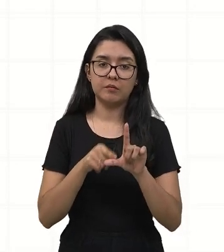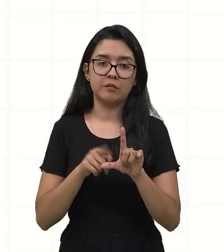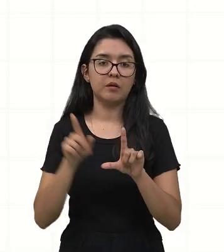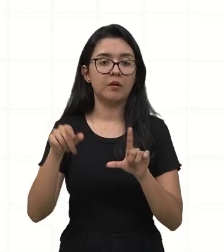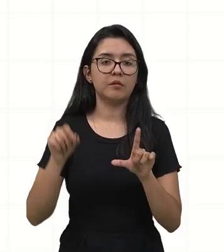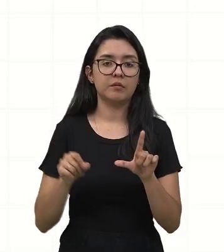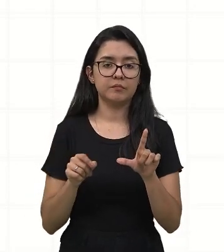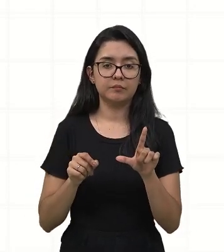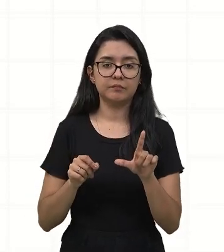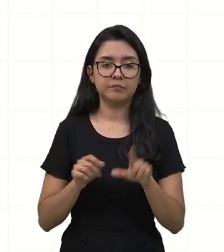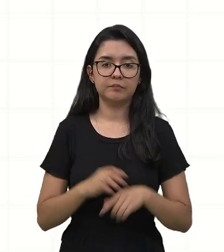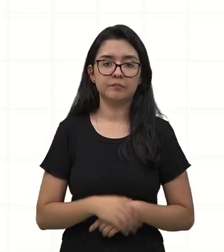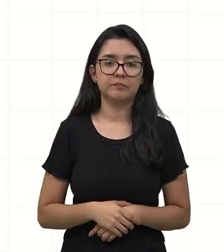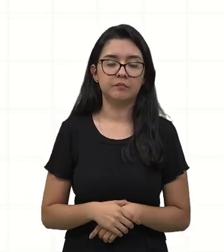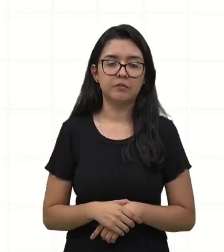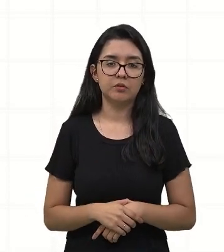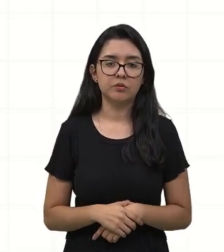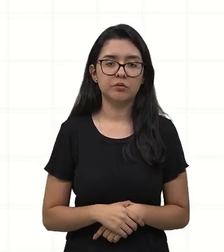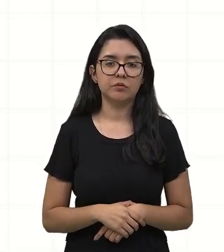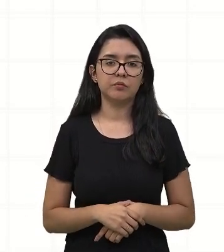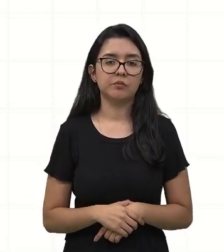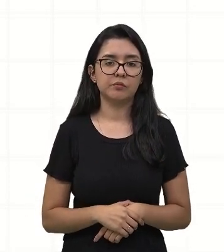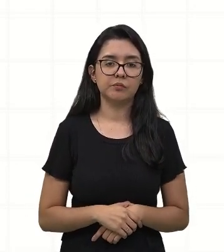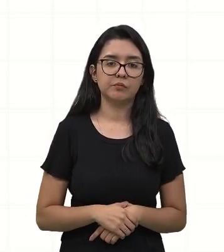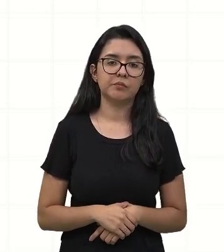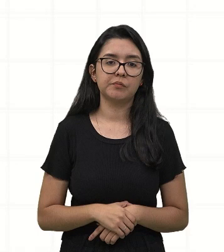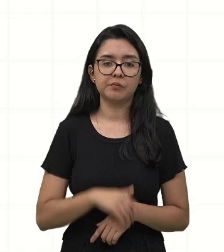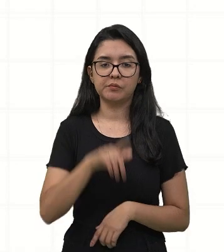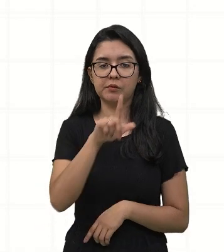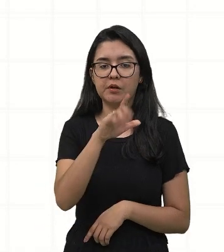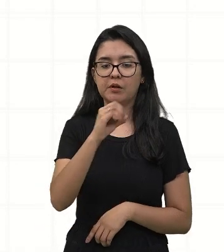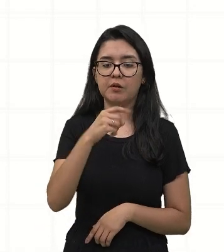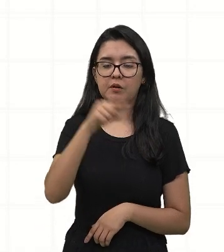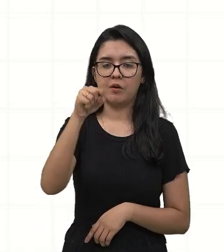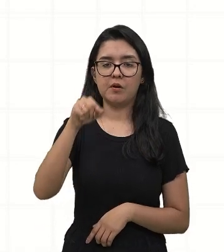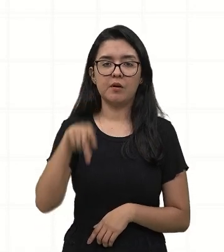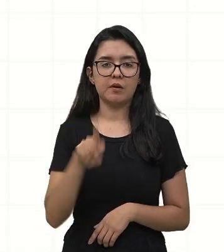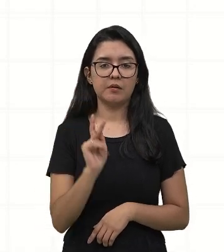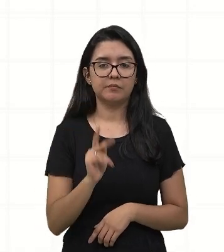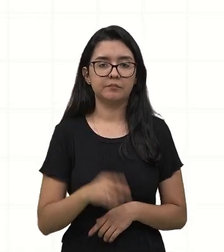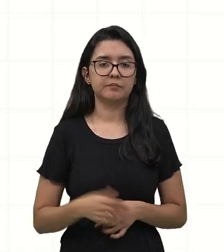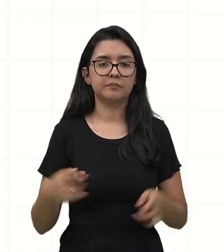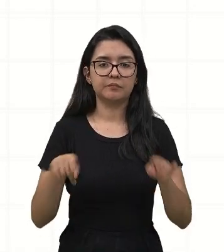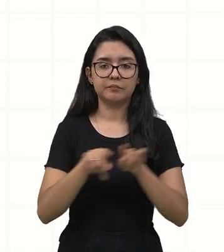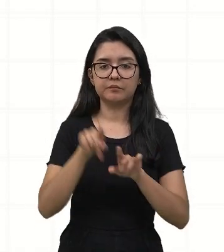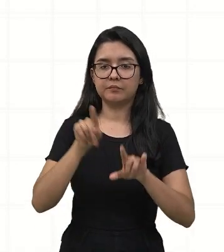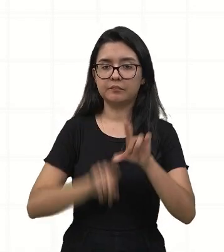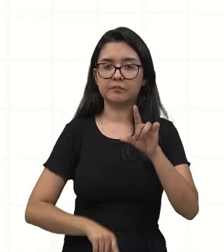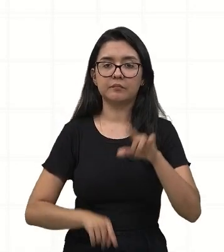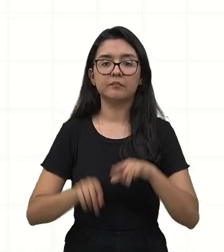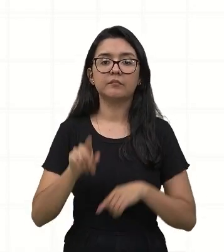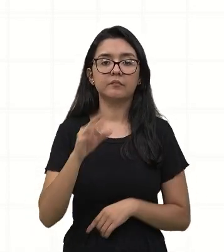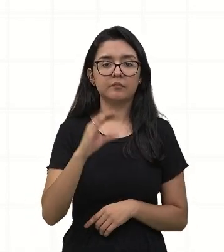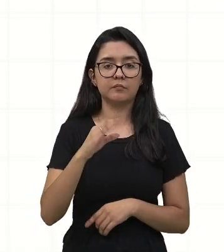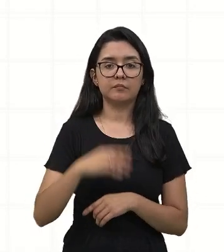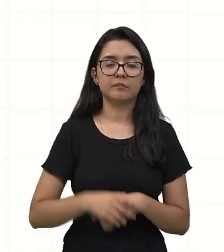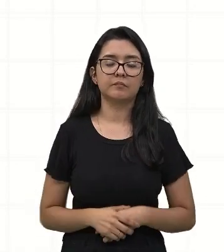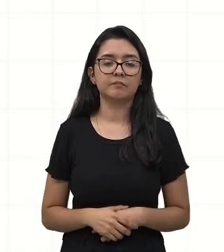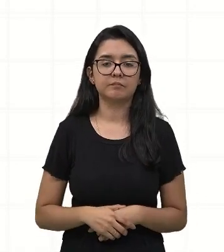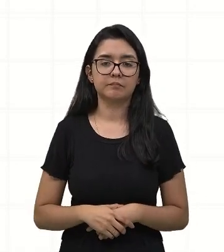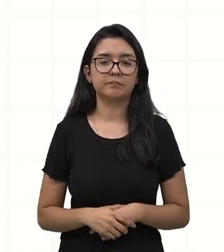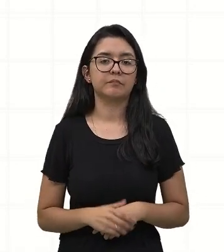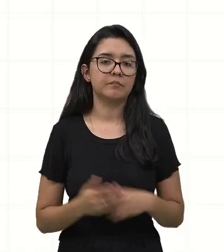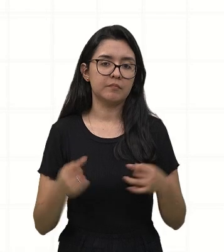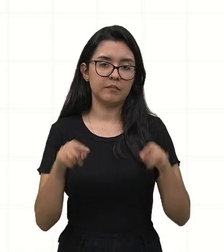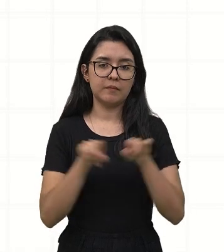botar um chapeuzinho, que é o acento circunflexo, L-O-K. E aí temos aqui ainda a letra C. Ó. Uma das semirretas, né, vamos chamar